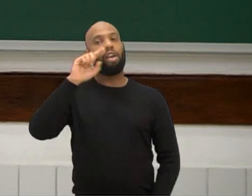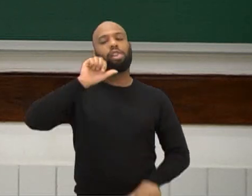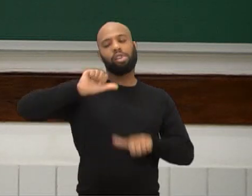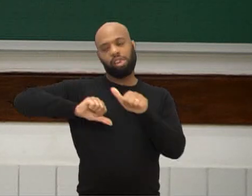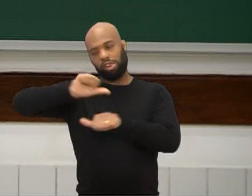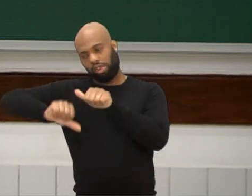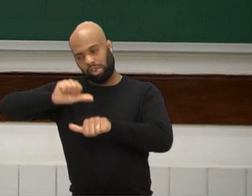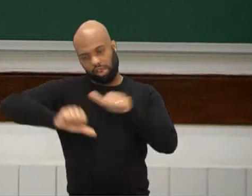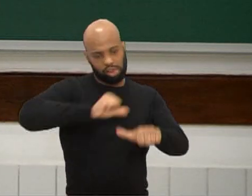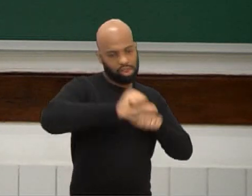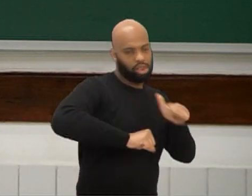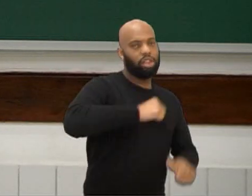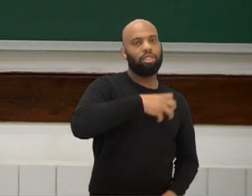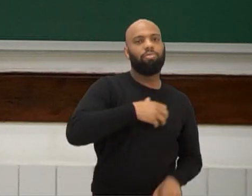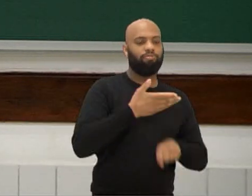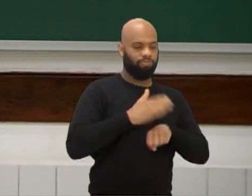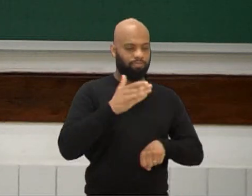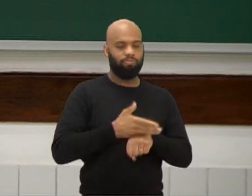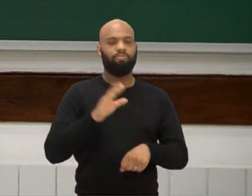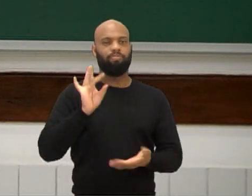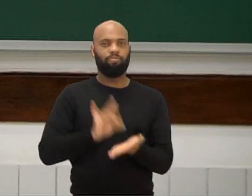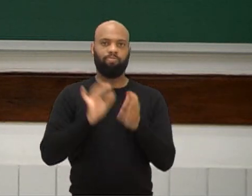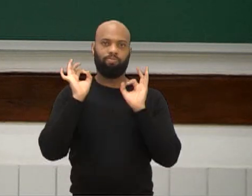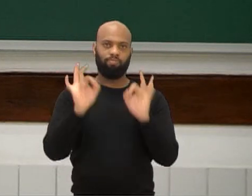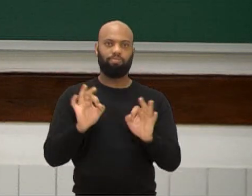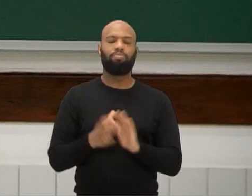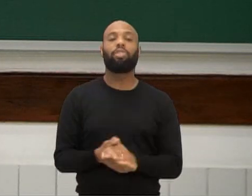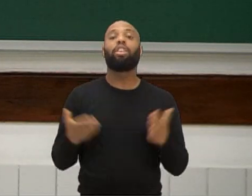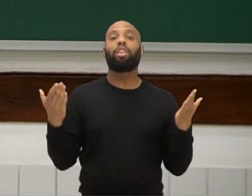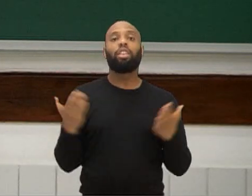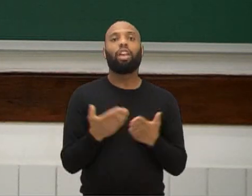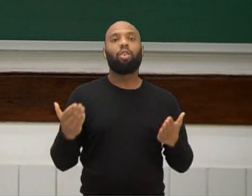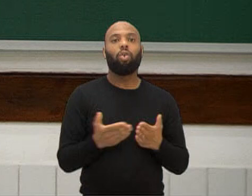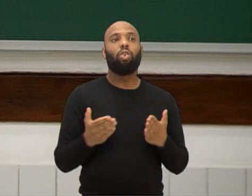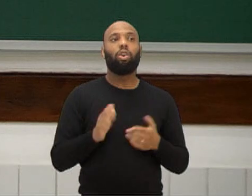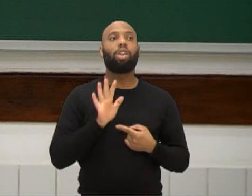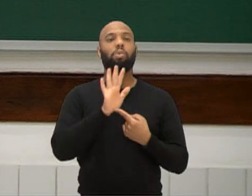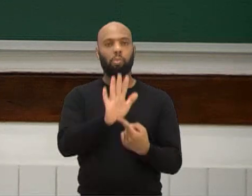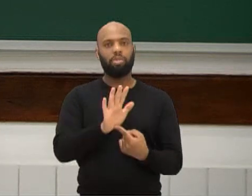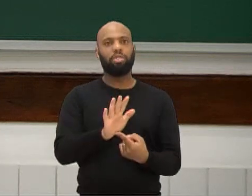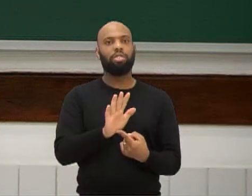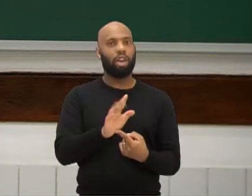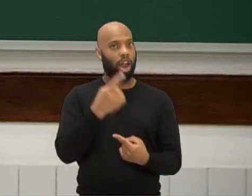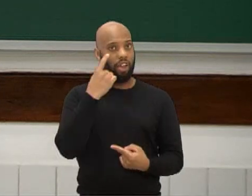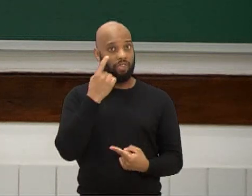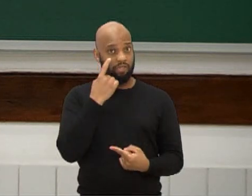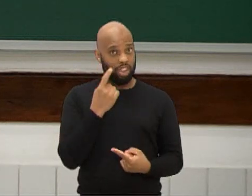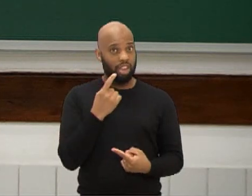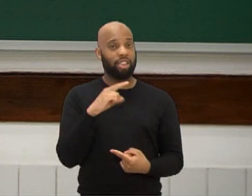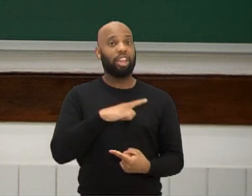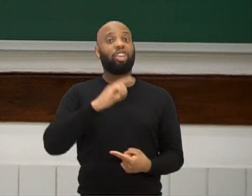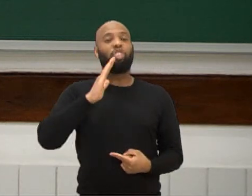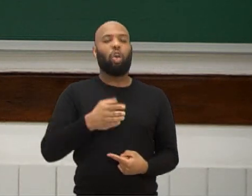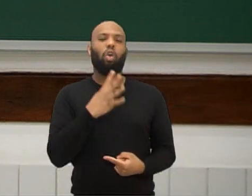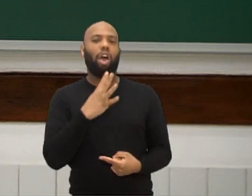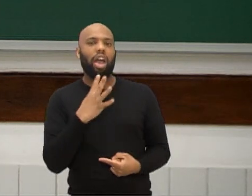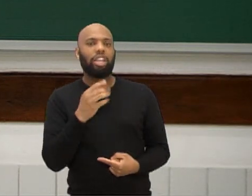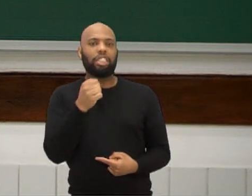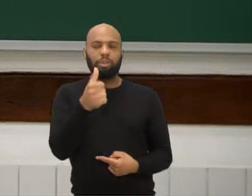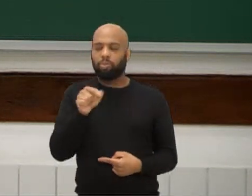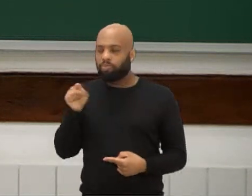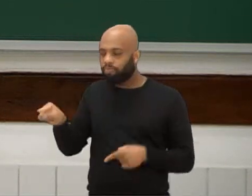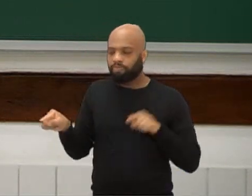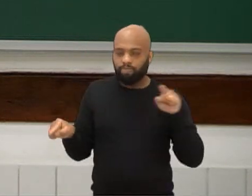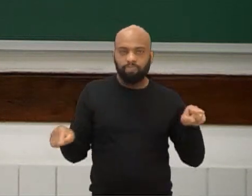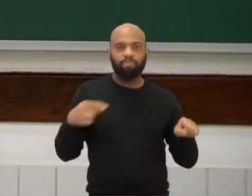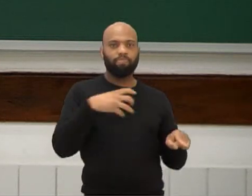práticas diversas. Ok? Então, vamos passar agora adiante, agora que a gente já teve uma noção, né, de